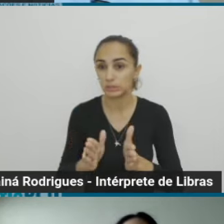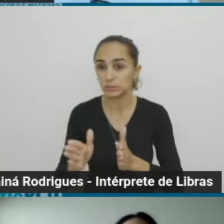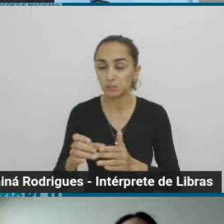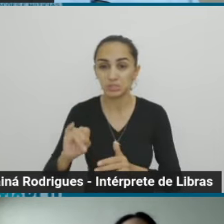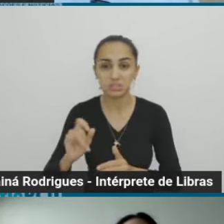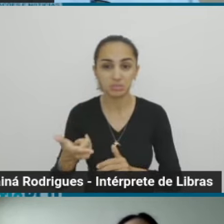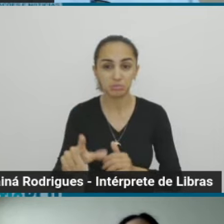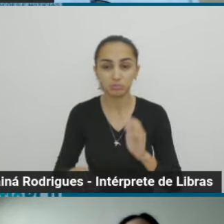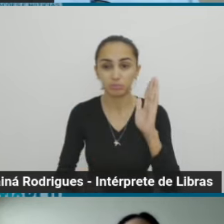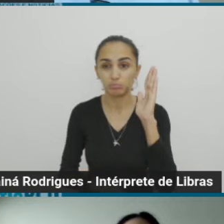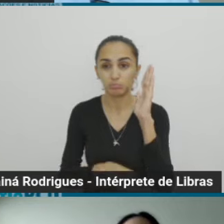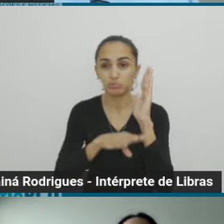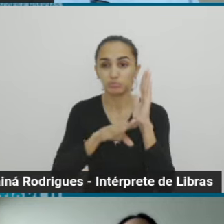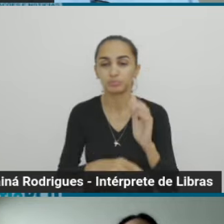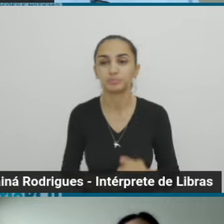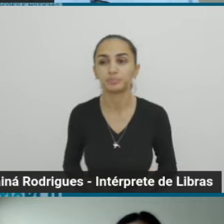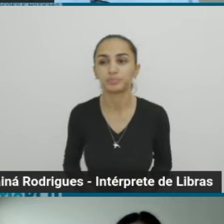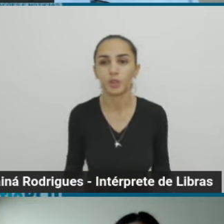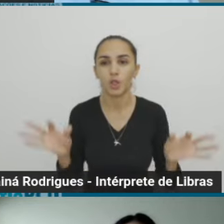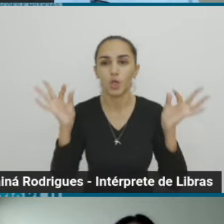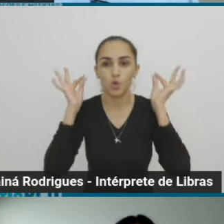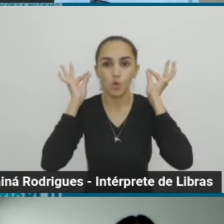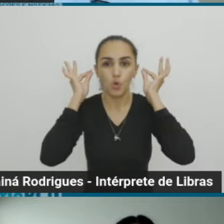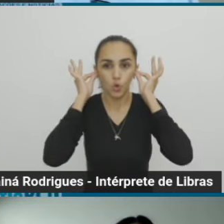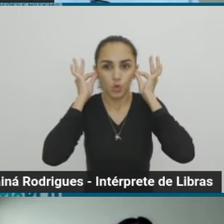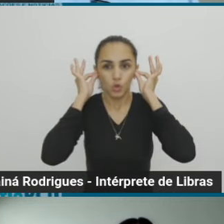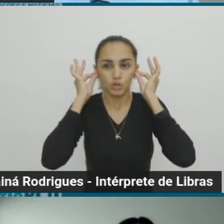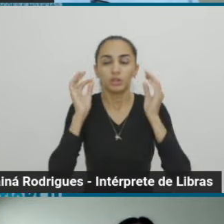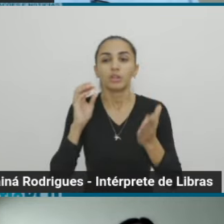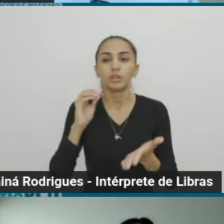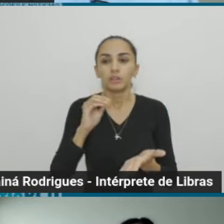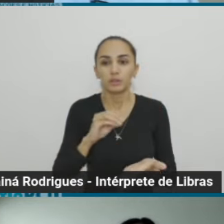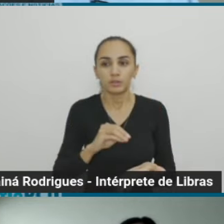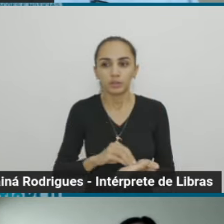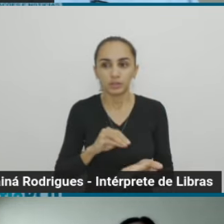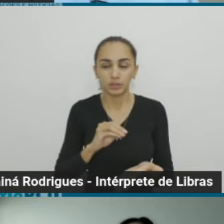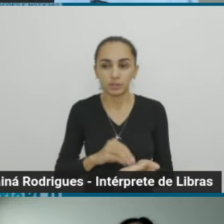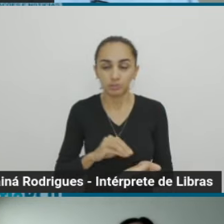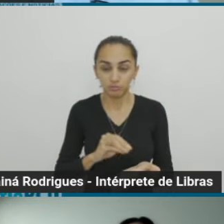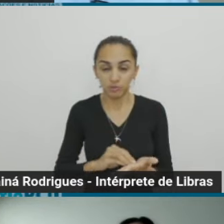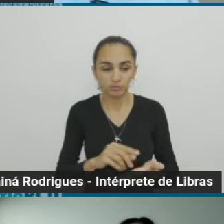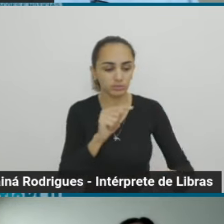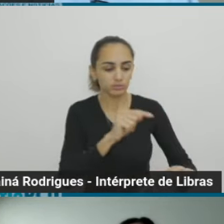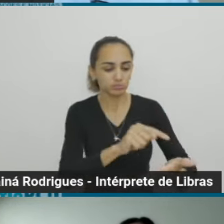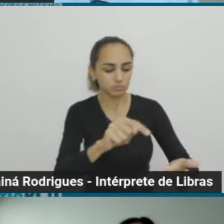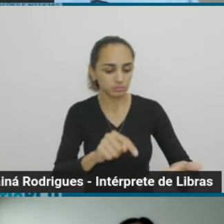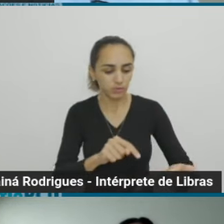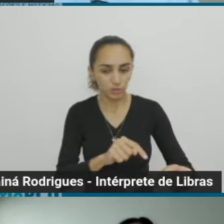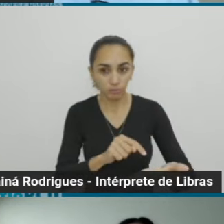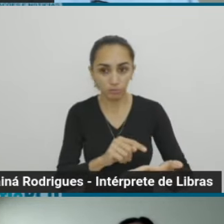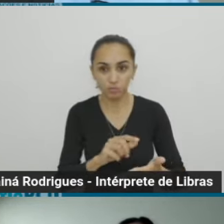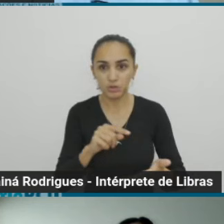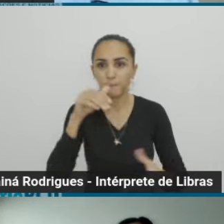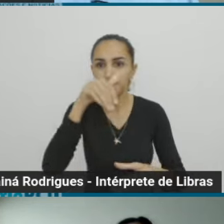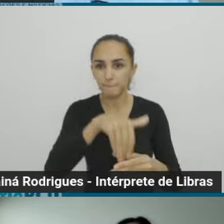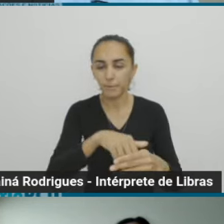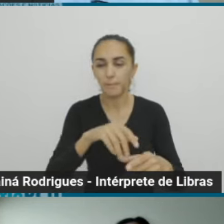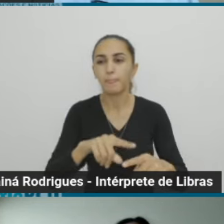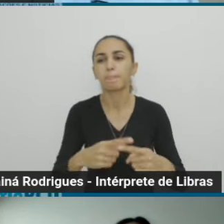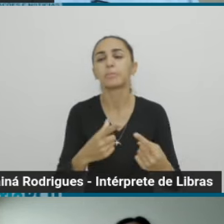é o fone de ouvido que às vezes falta em determinada urna. Mas, enfim, nós já temos todas